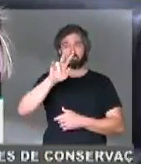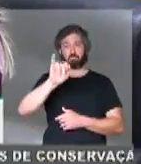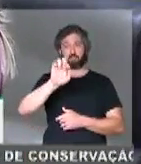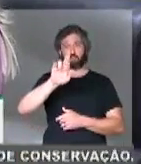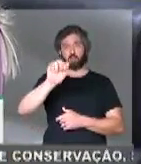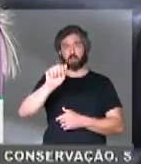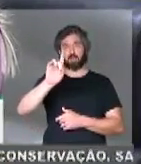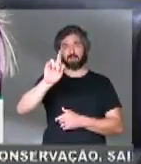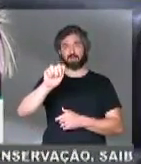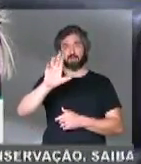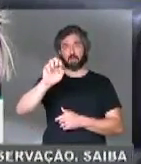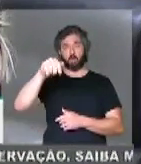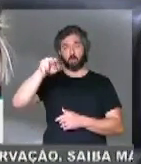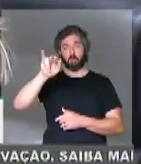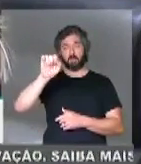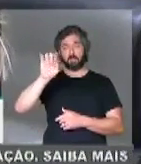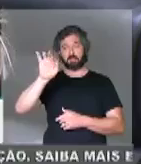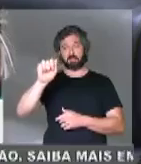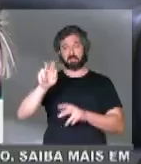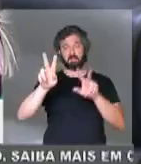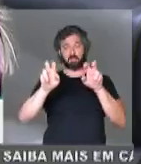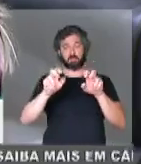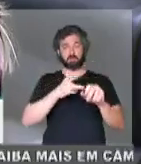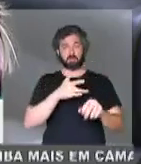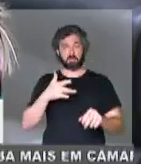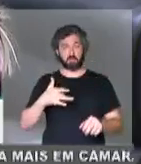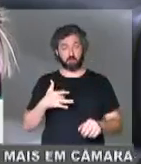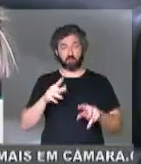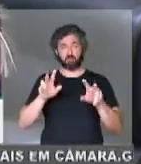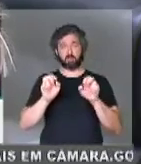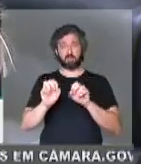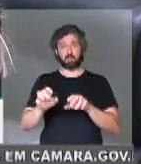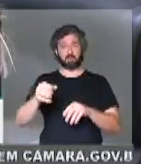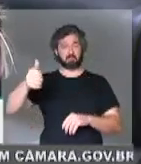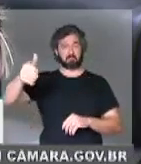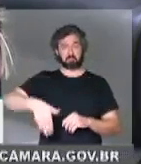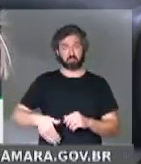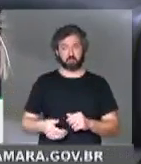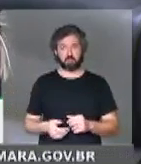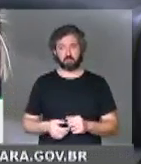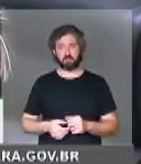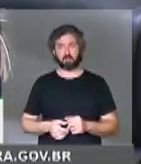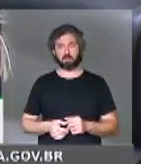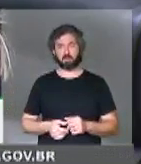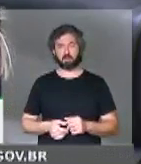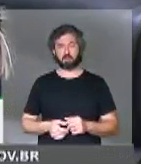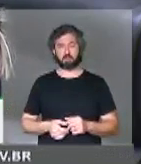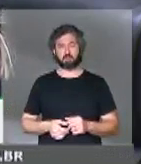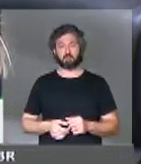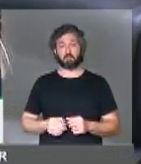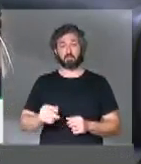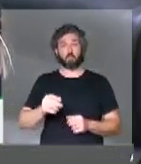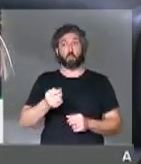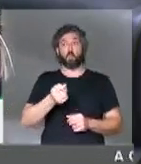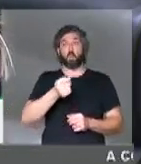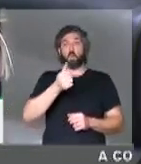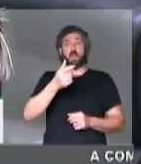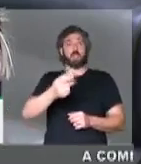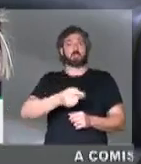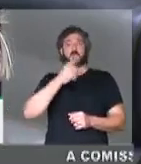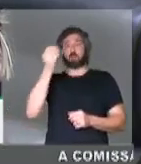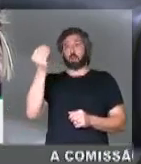da conquista em relação à saúde educação precária por pouco não botou a culpa nele e